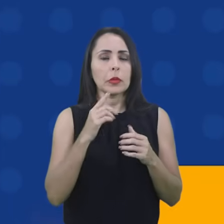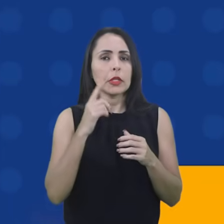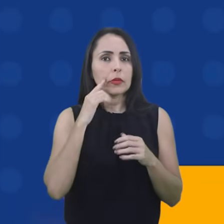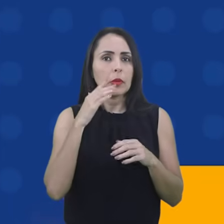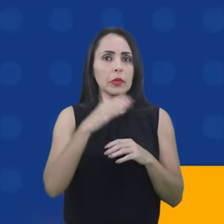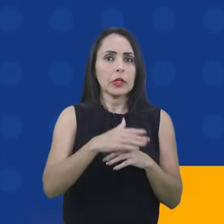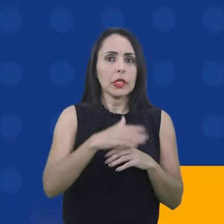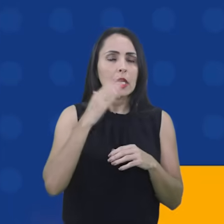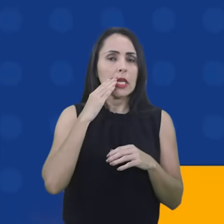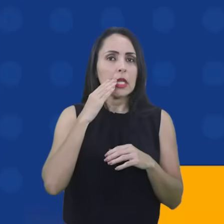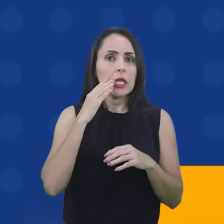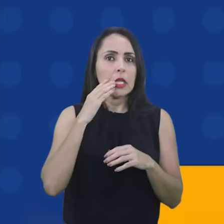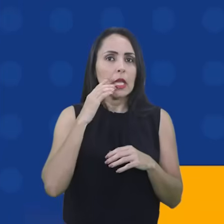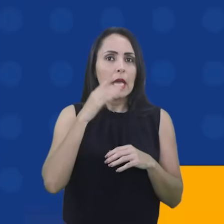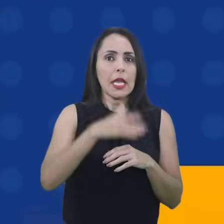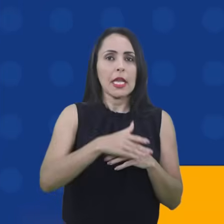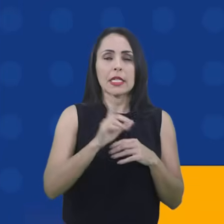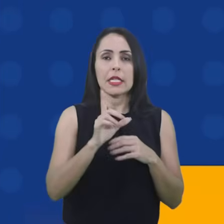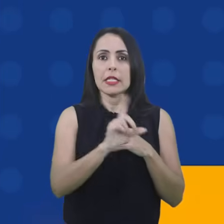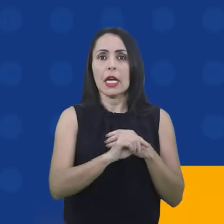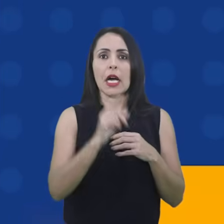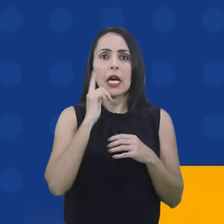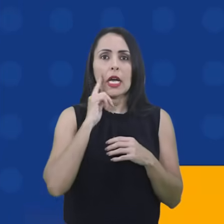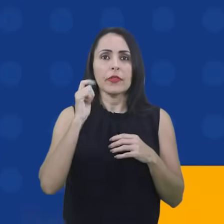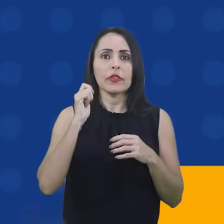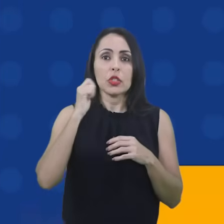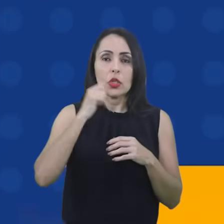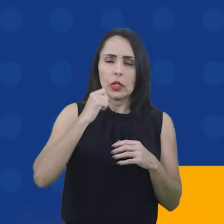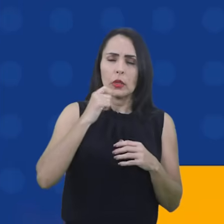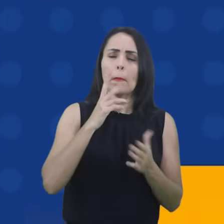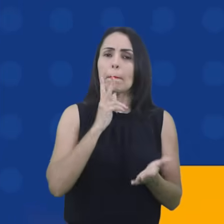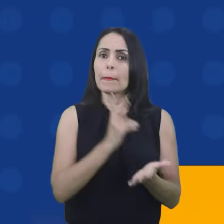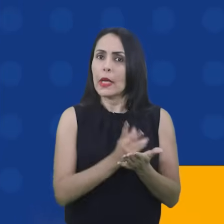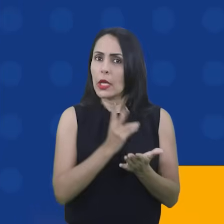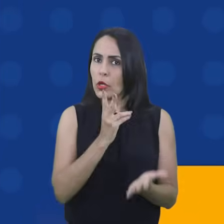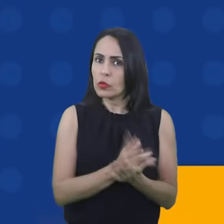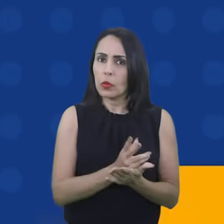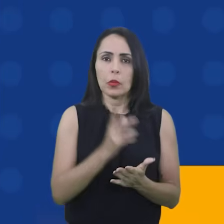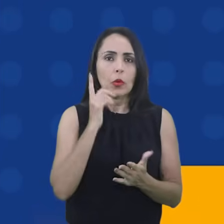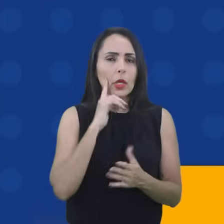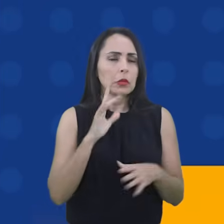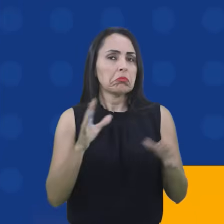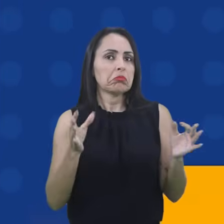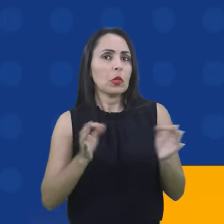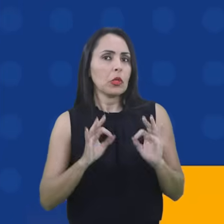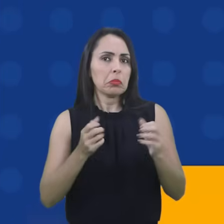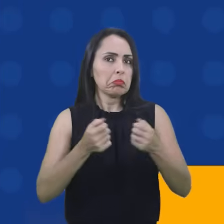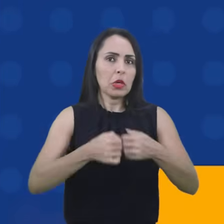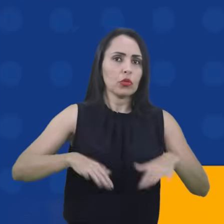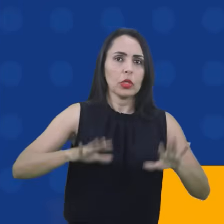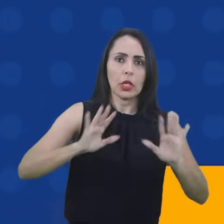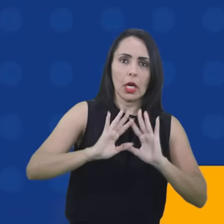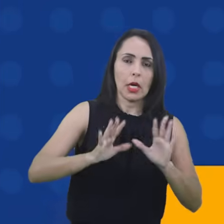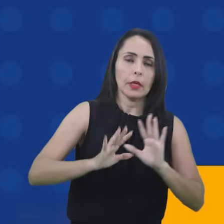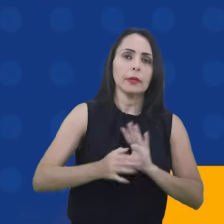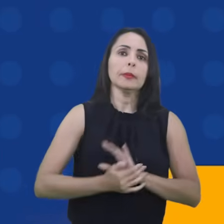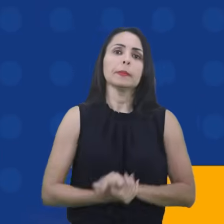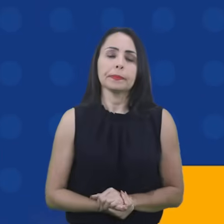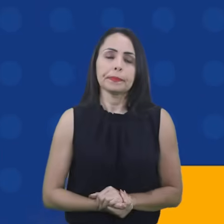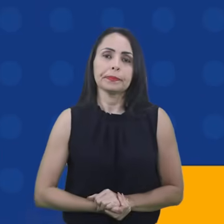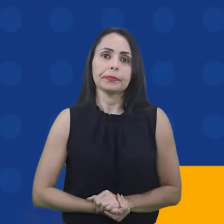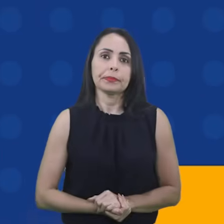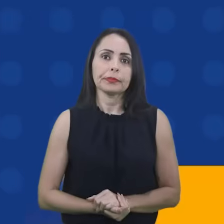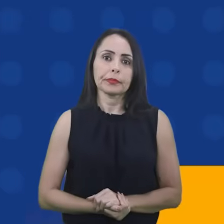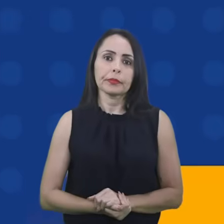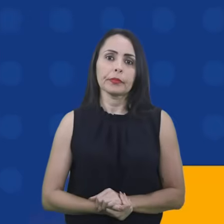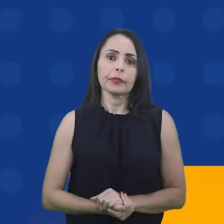introduzir e retirar a escova, né, friccionando mesmo, porque aí a gente não vai ter nenhum risco de causar alguma retração